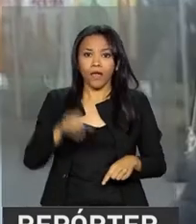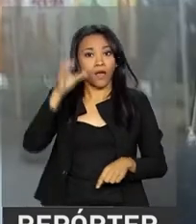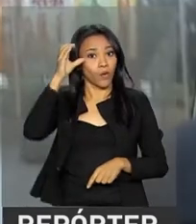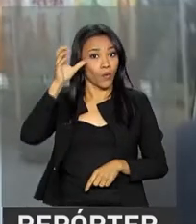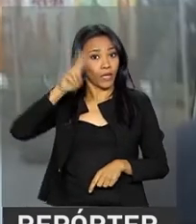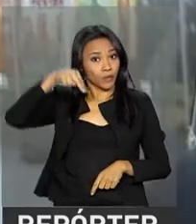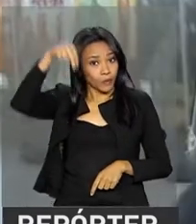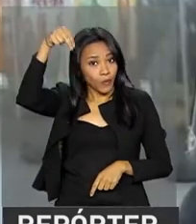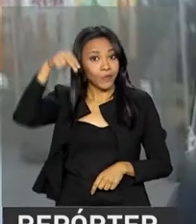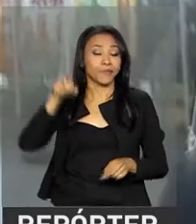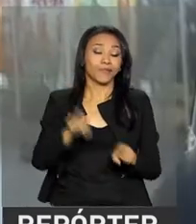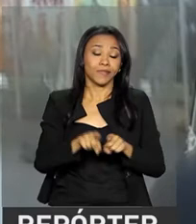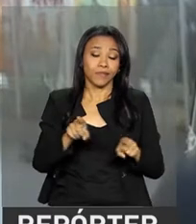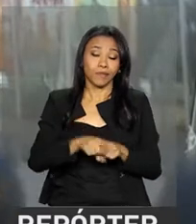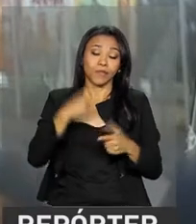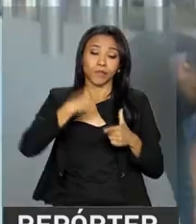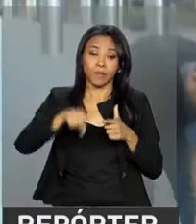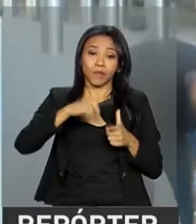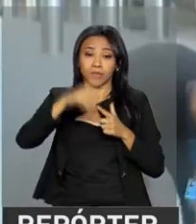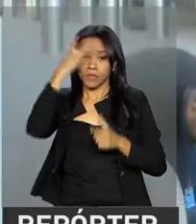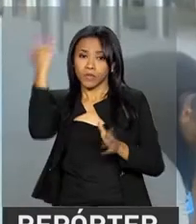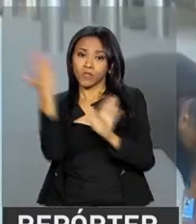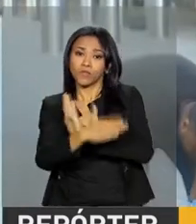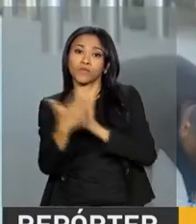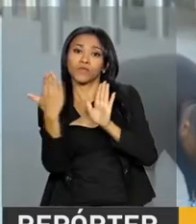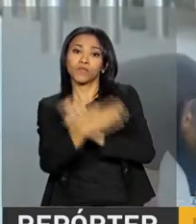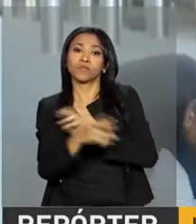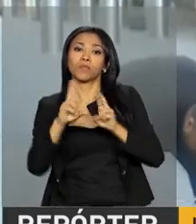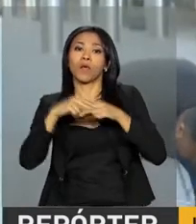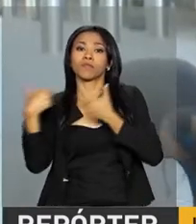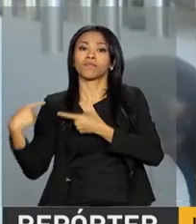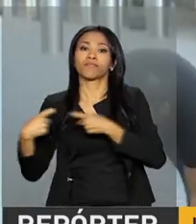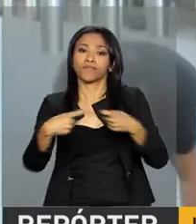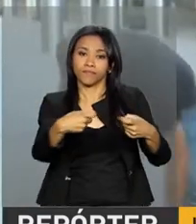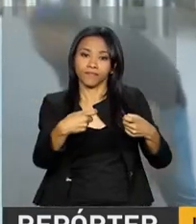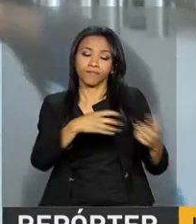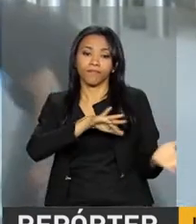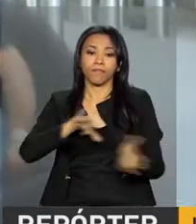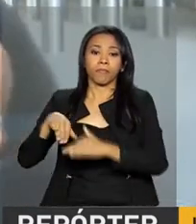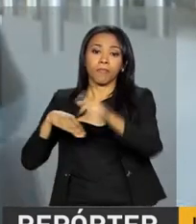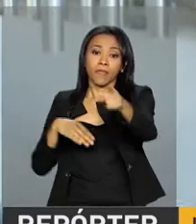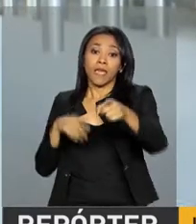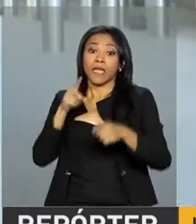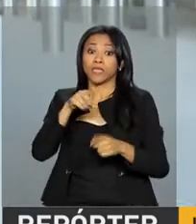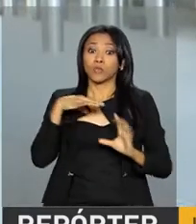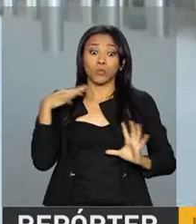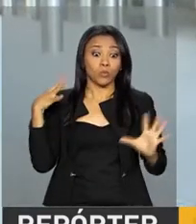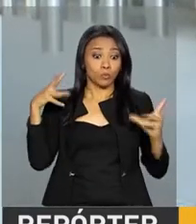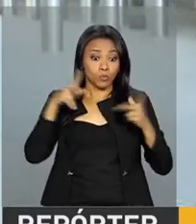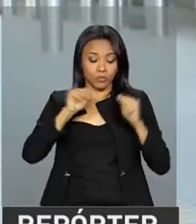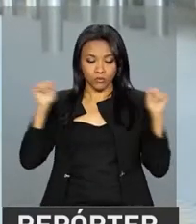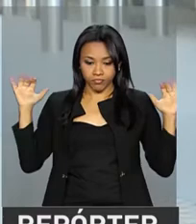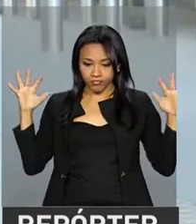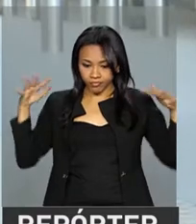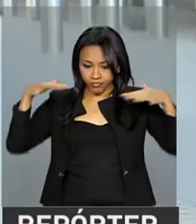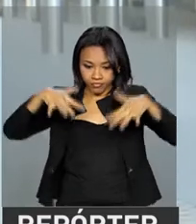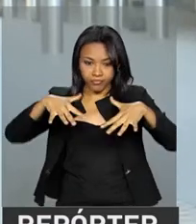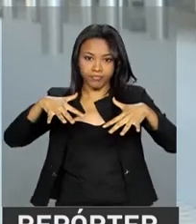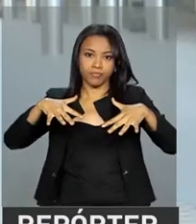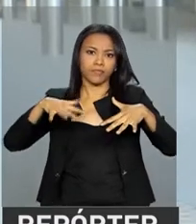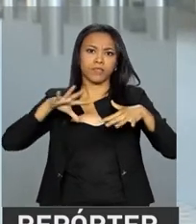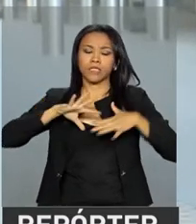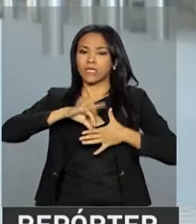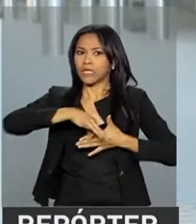ea crise dos refugiados deste ano é muito especial o mundo venha nova york e literalmente todos os